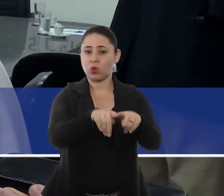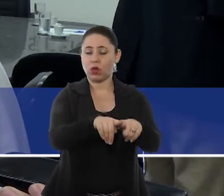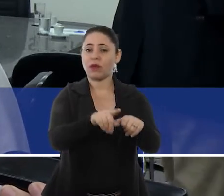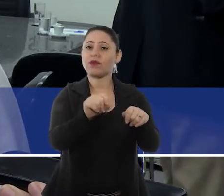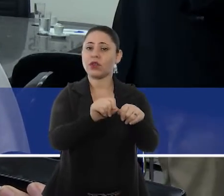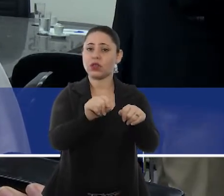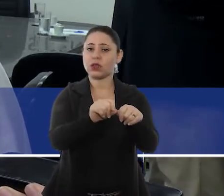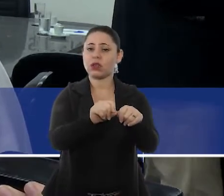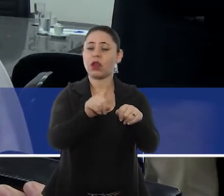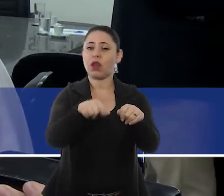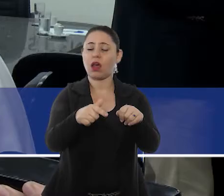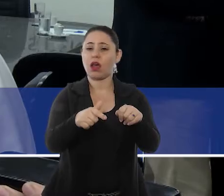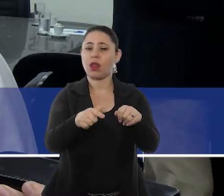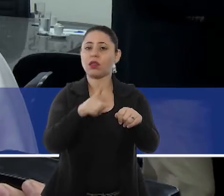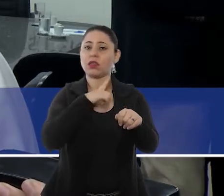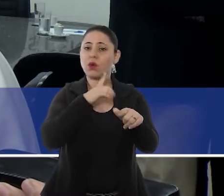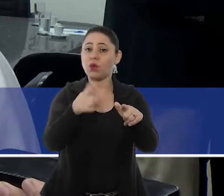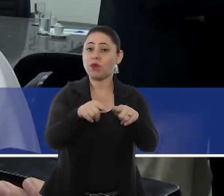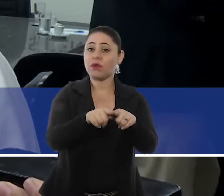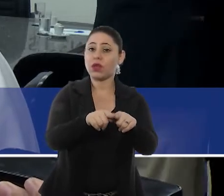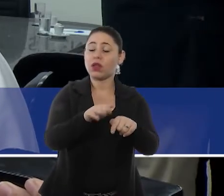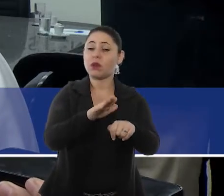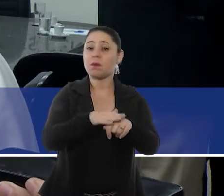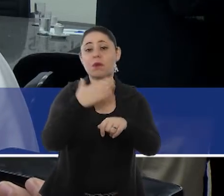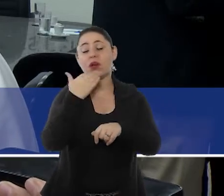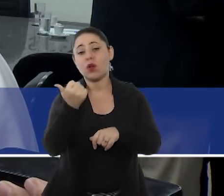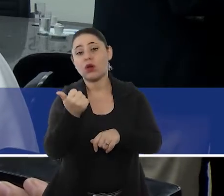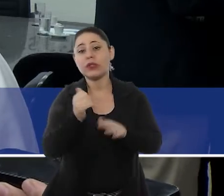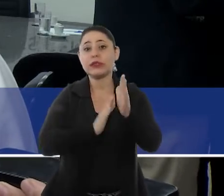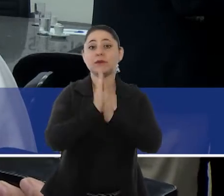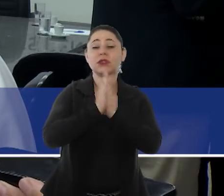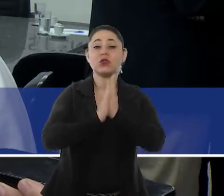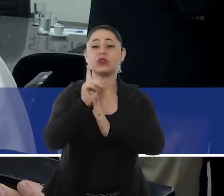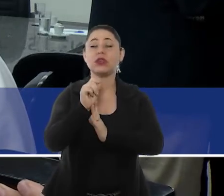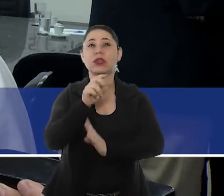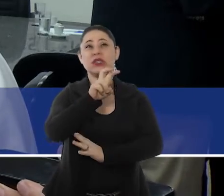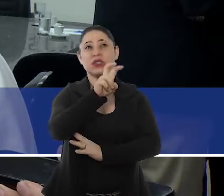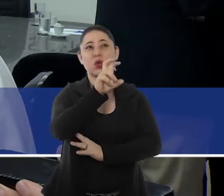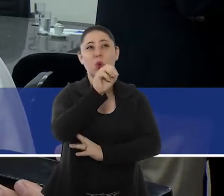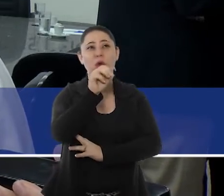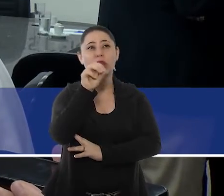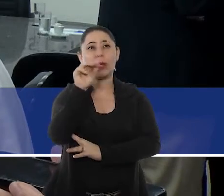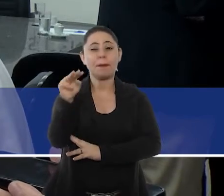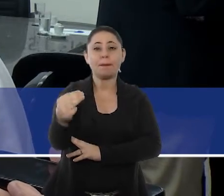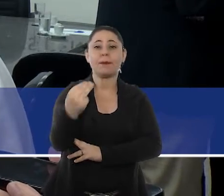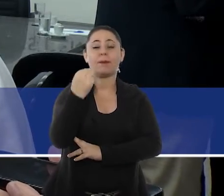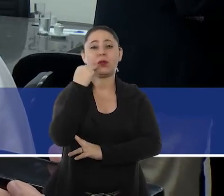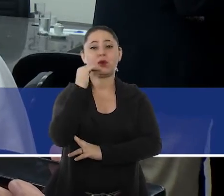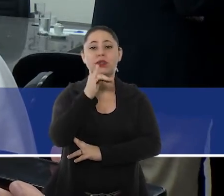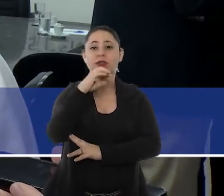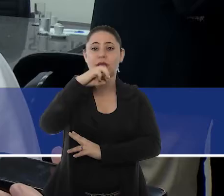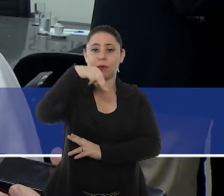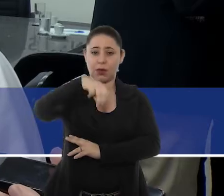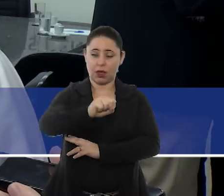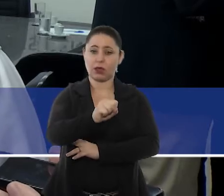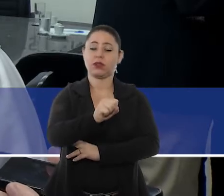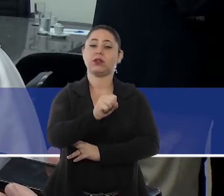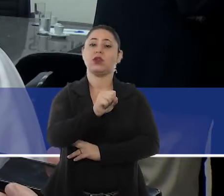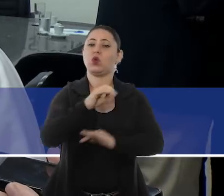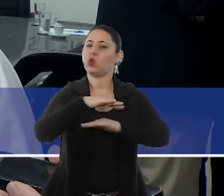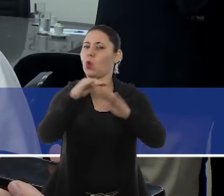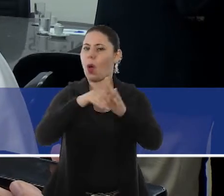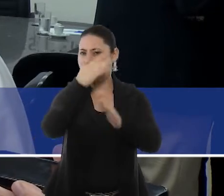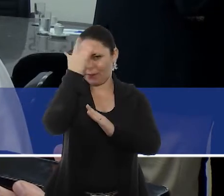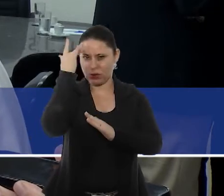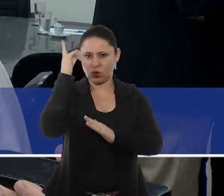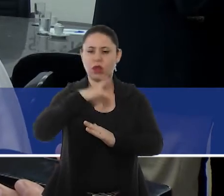do proponente do convênio, aderir a essa formatação em que a gente tem um convênio um pouco mais ousado. A expectativa é que a gente arrecade em torno de 50